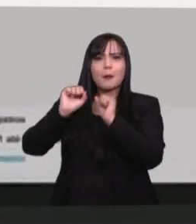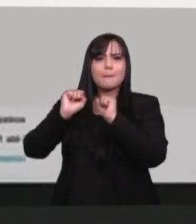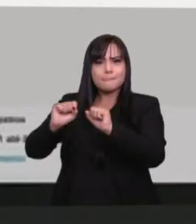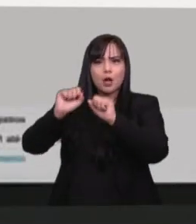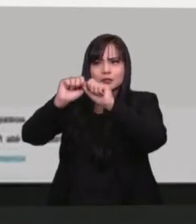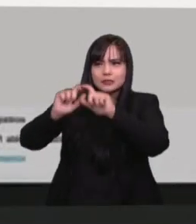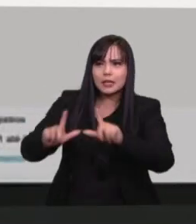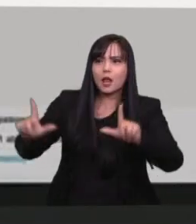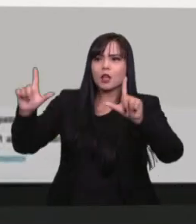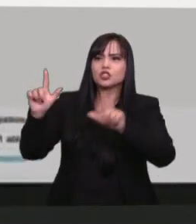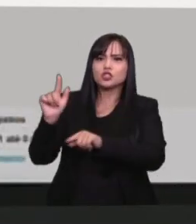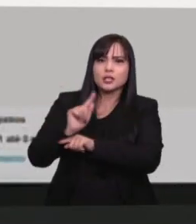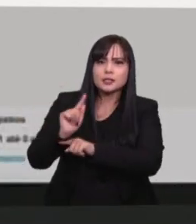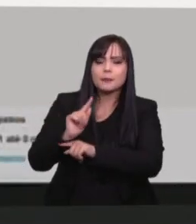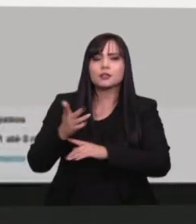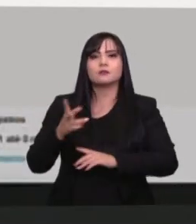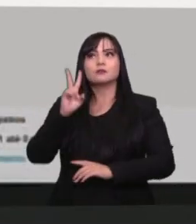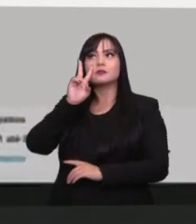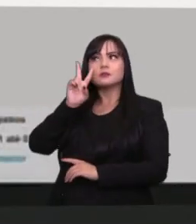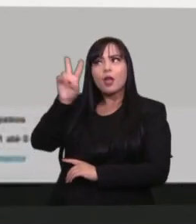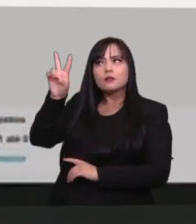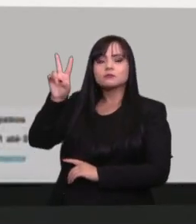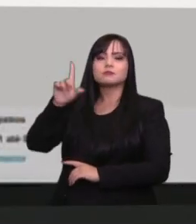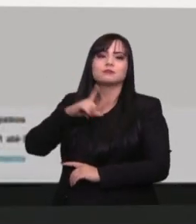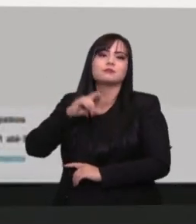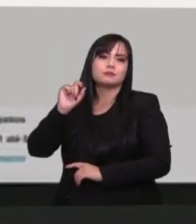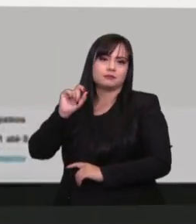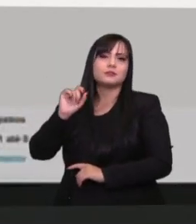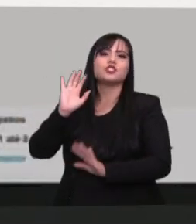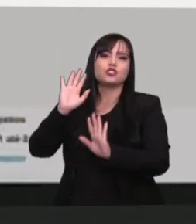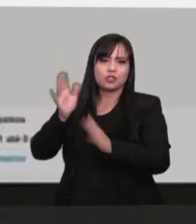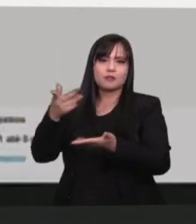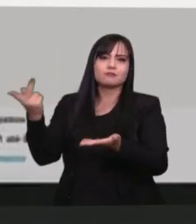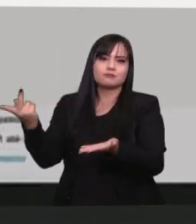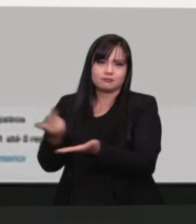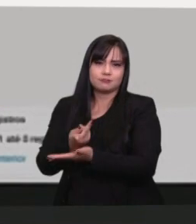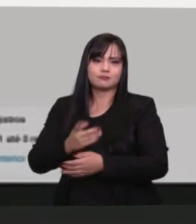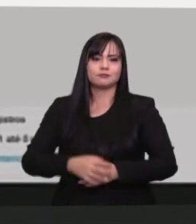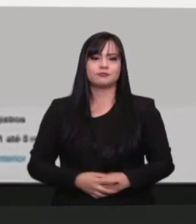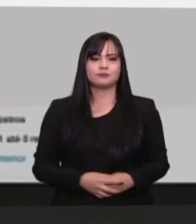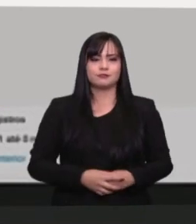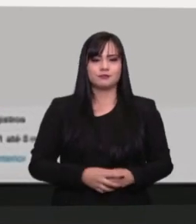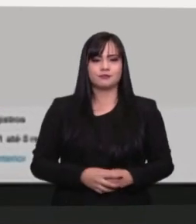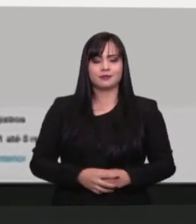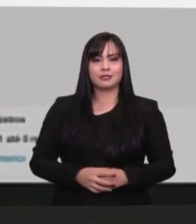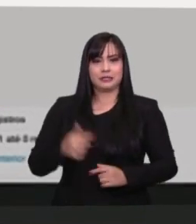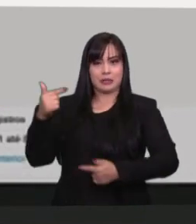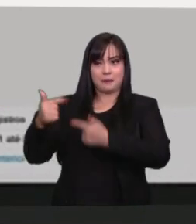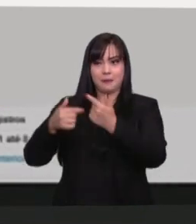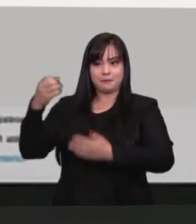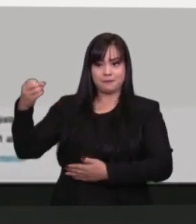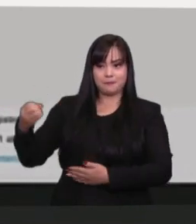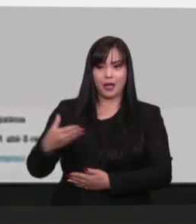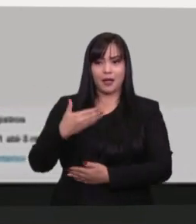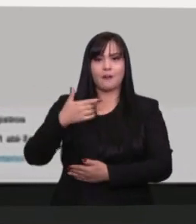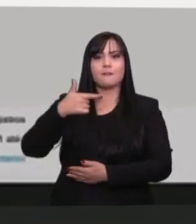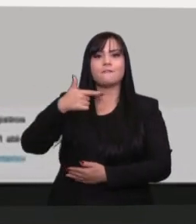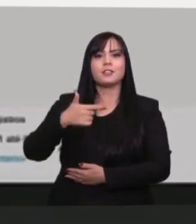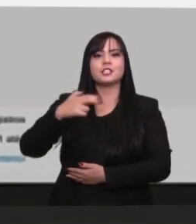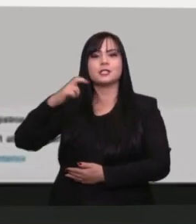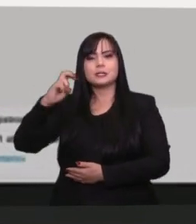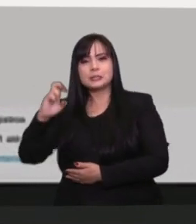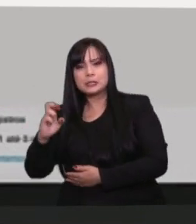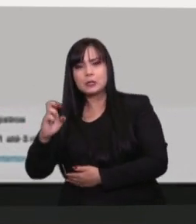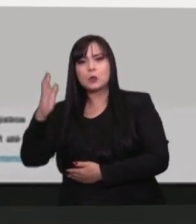a tela de gerenciamento veja que a operação está sendo realizada a tarefa será atualizada de 25